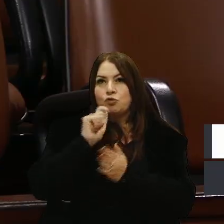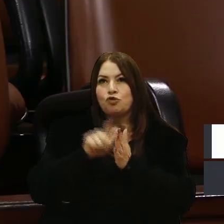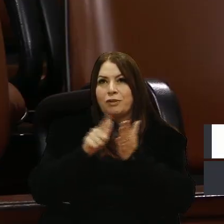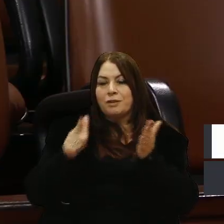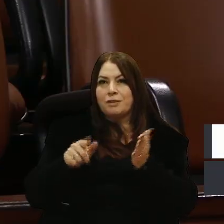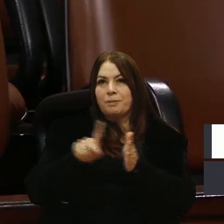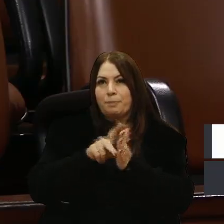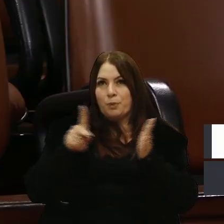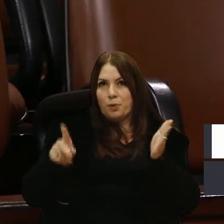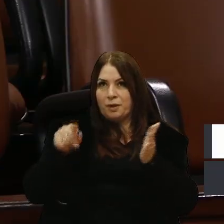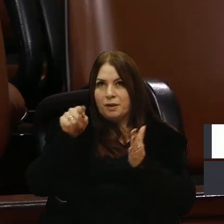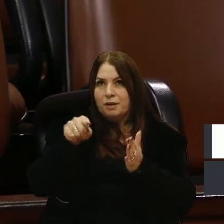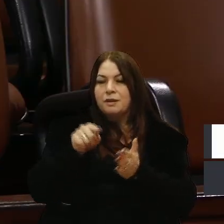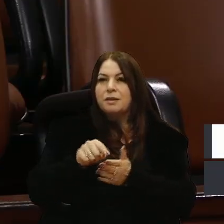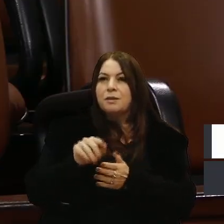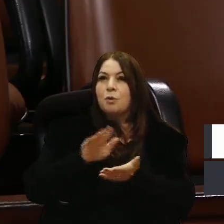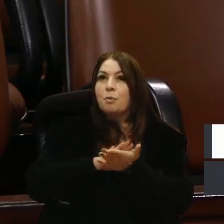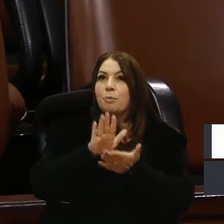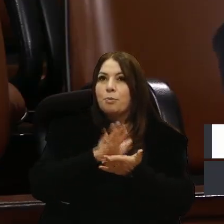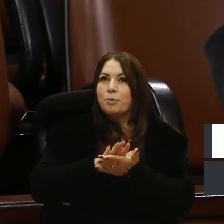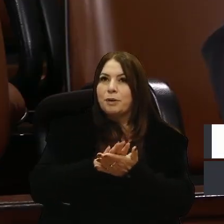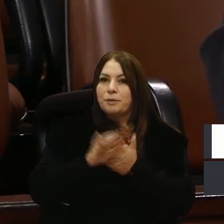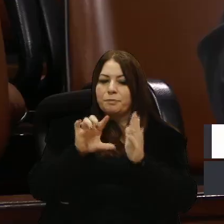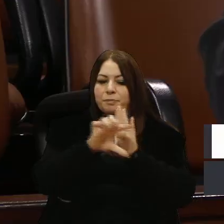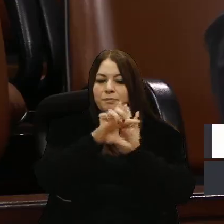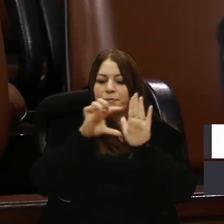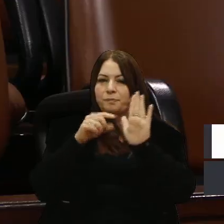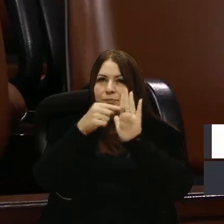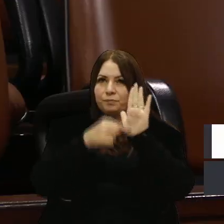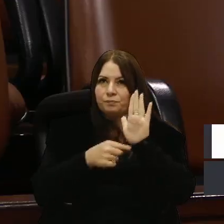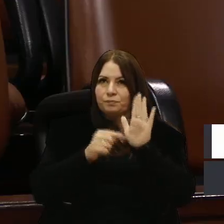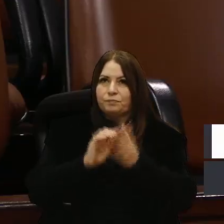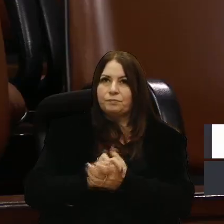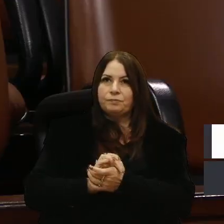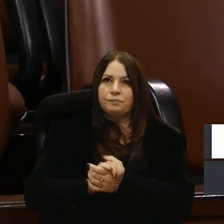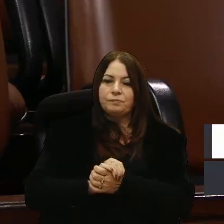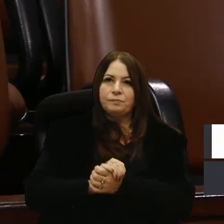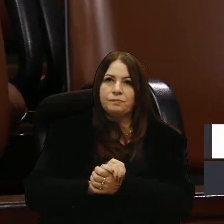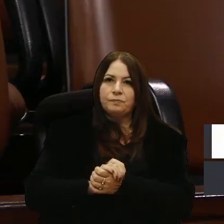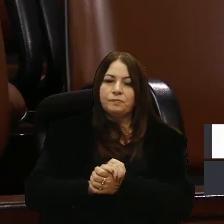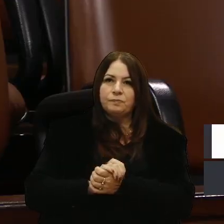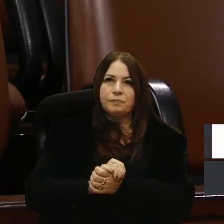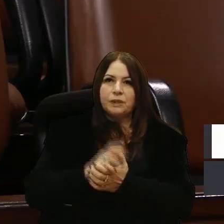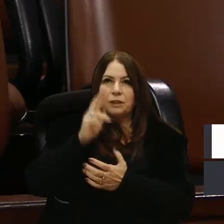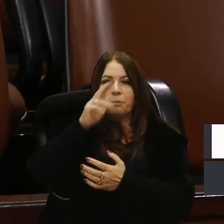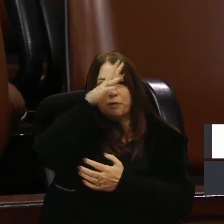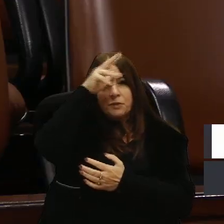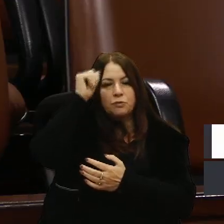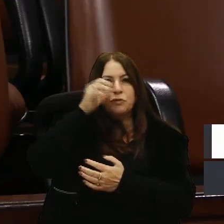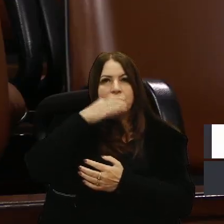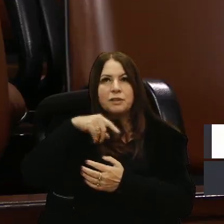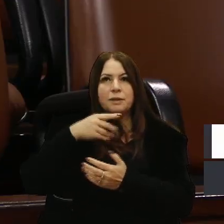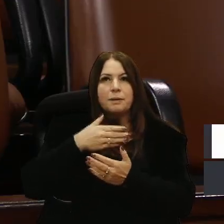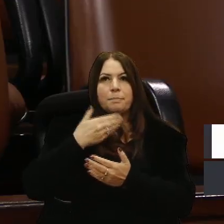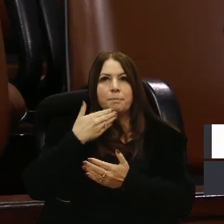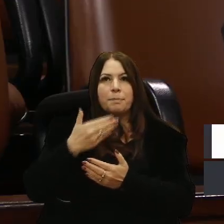do Pioneiro publica a seguinte matéria: Prefeitura de Caxias do Sul